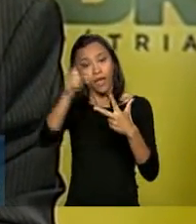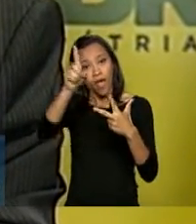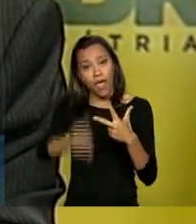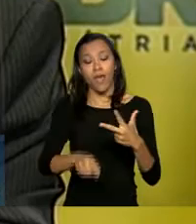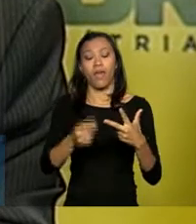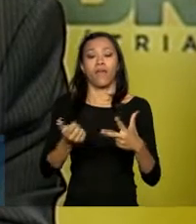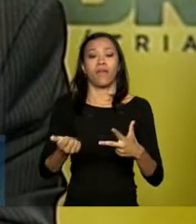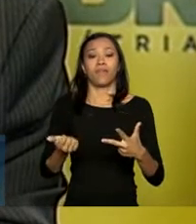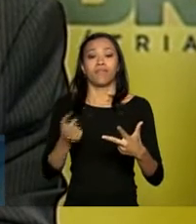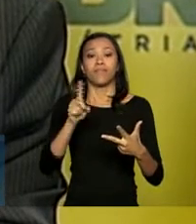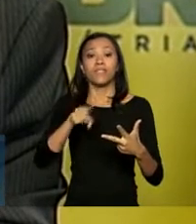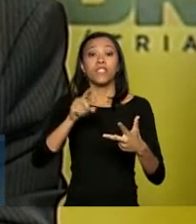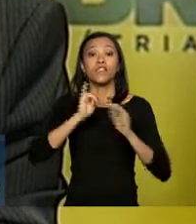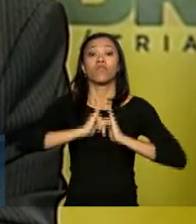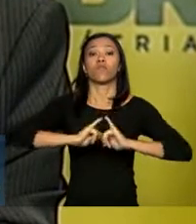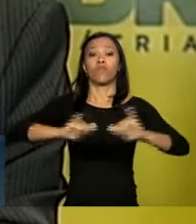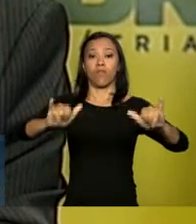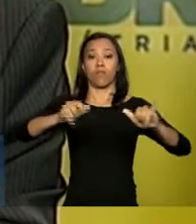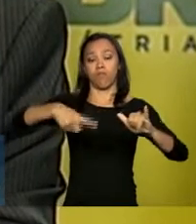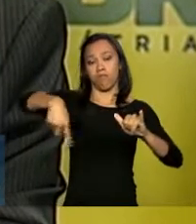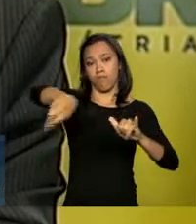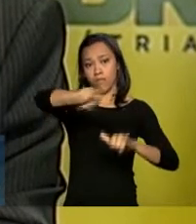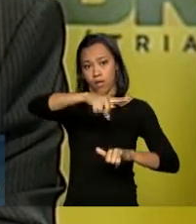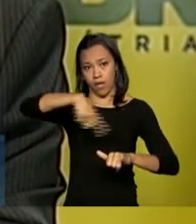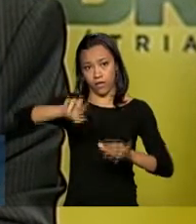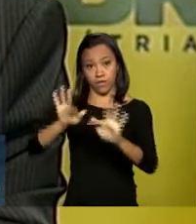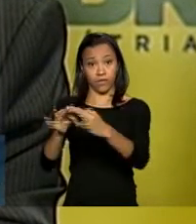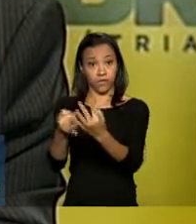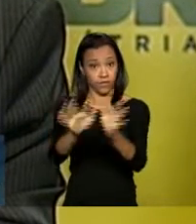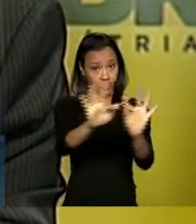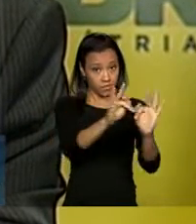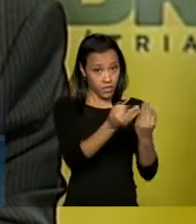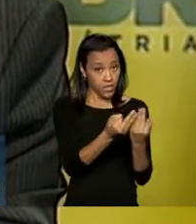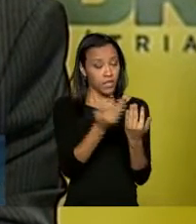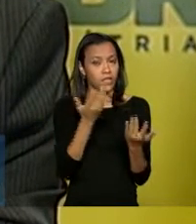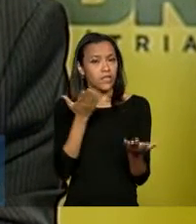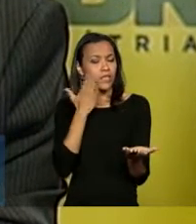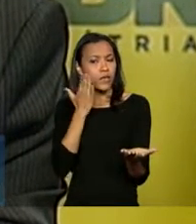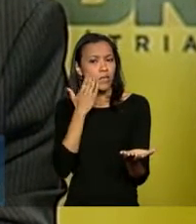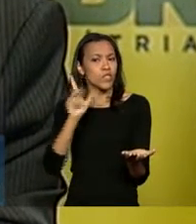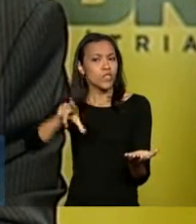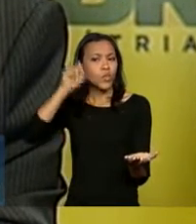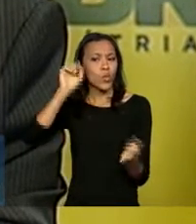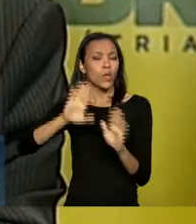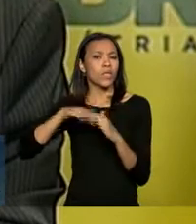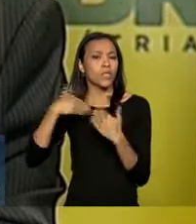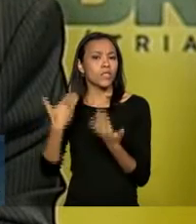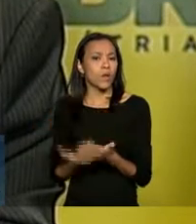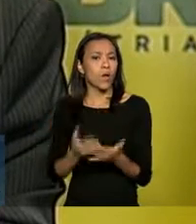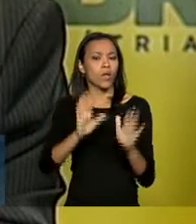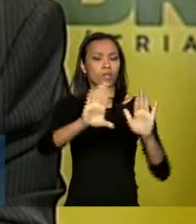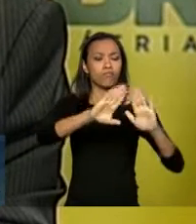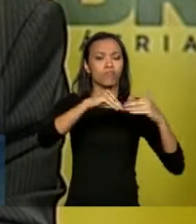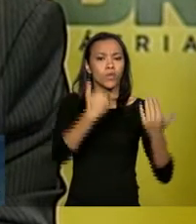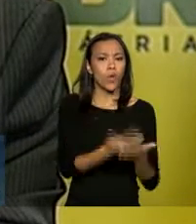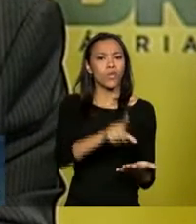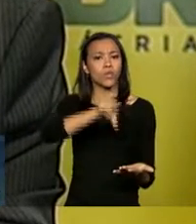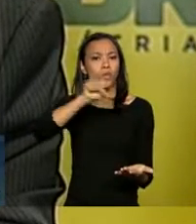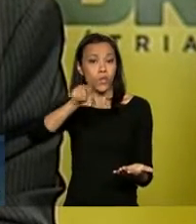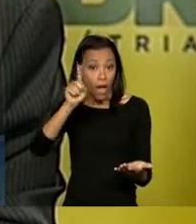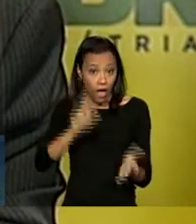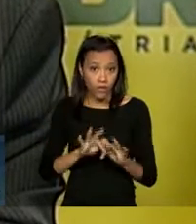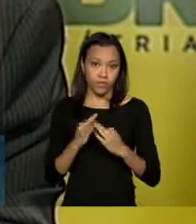de serviço que favoreça as famílias na escolha das escolas para os seus filhos. Isso é